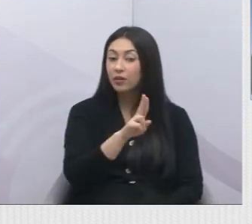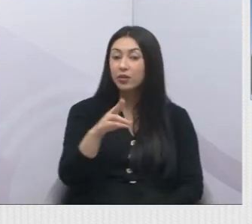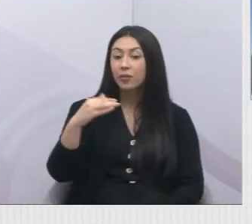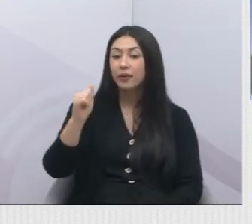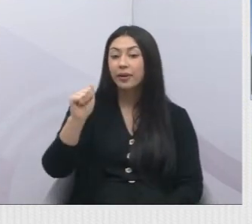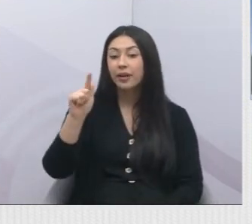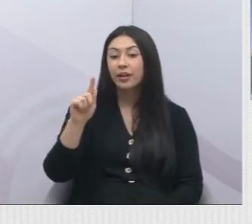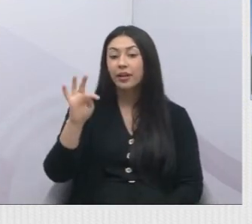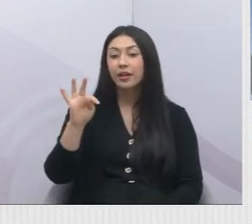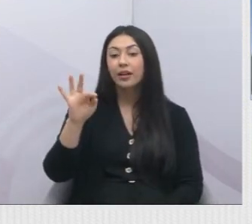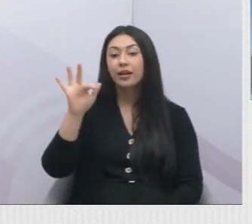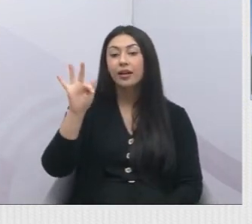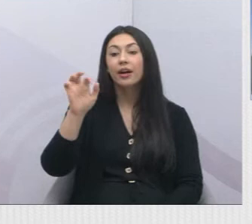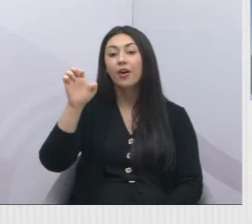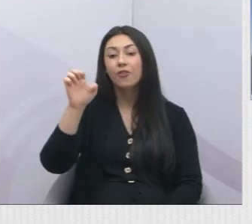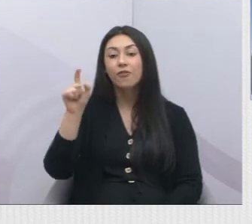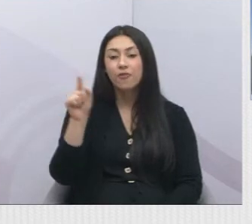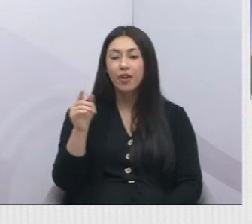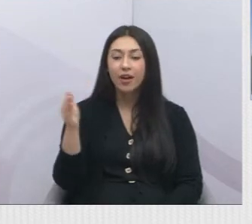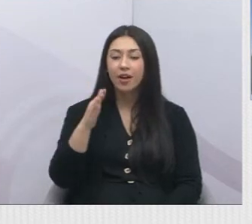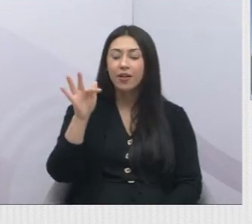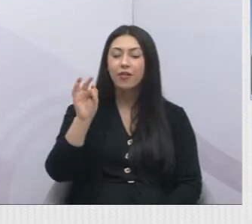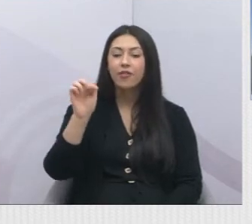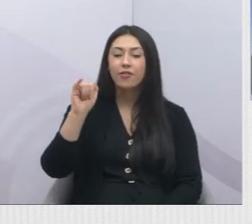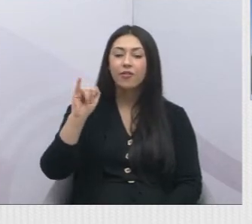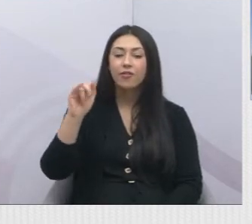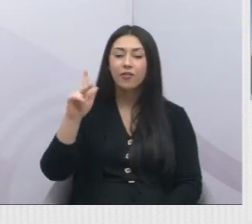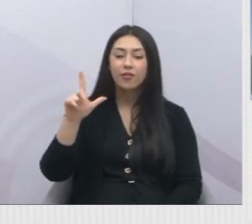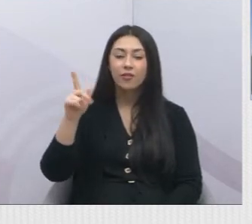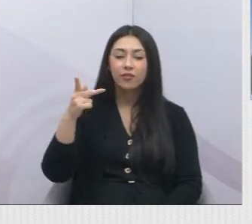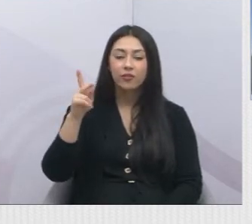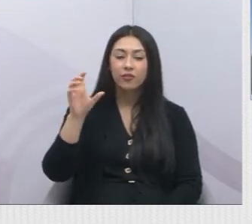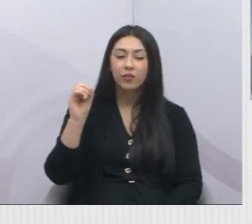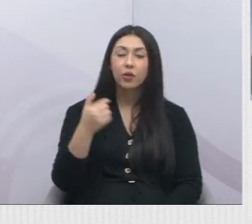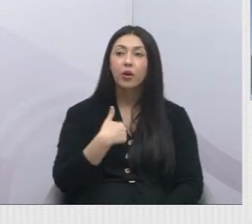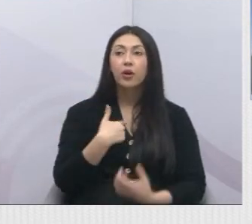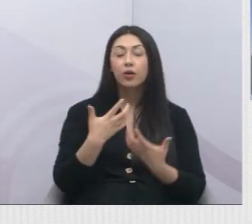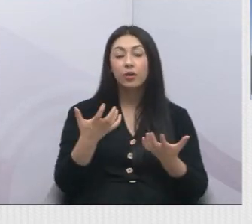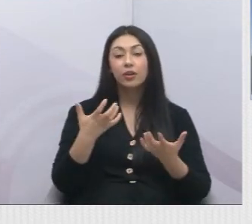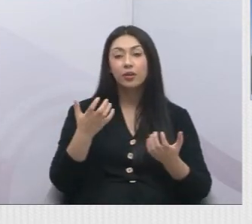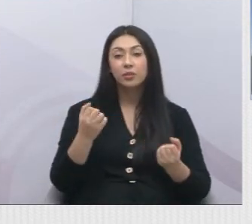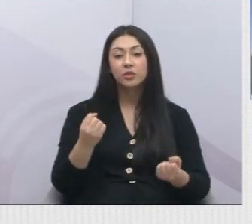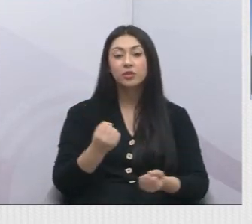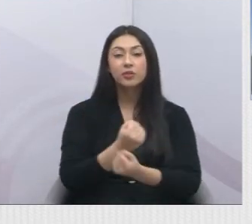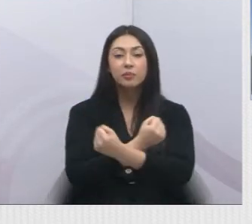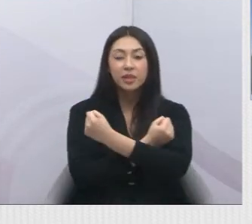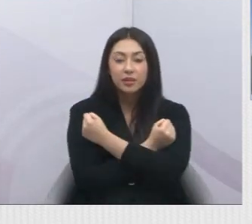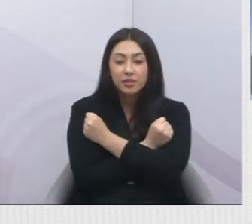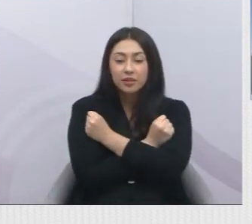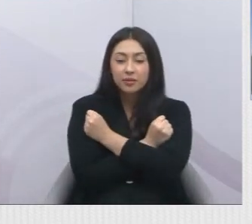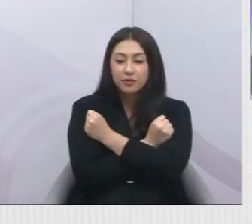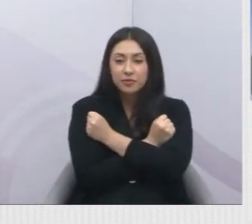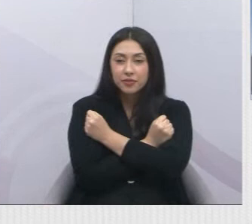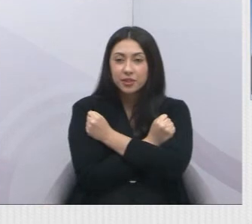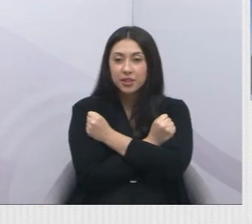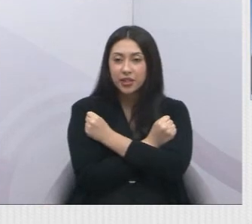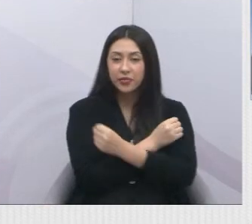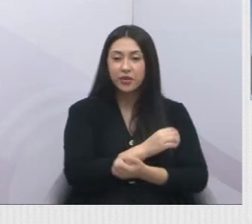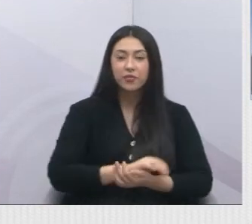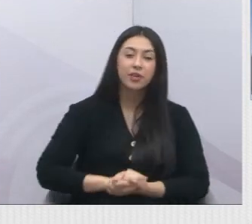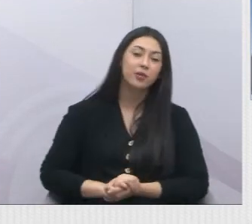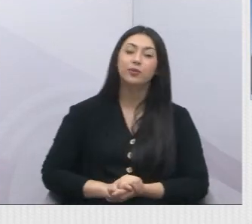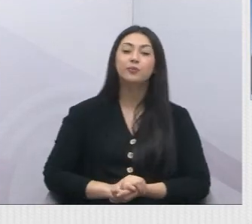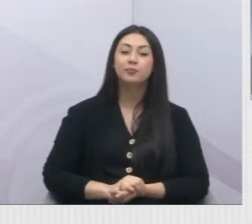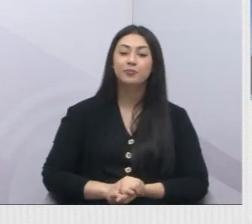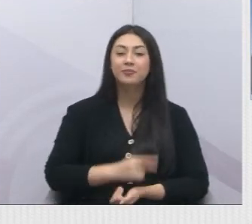fica no Jardim Jacinto. Então, nós quero mandar um grande abraço para o pessoal que ajudou a abrir essa